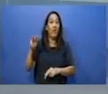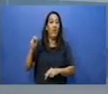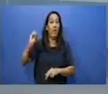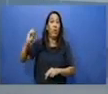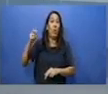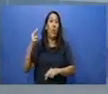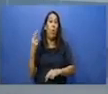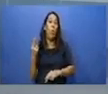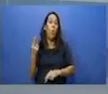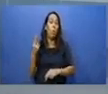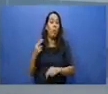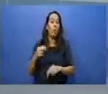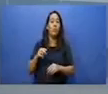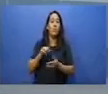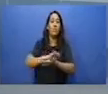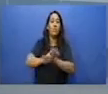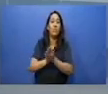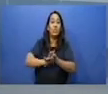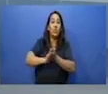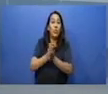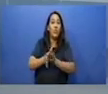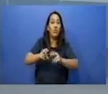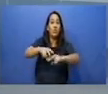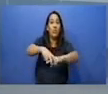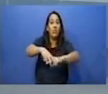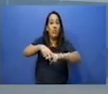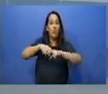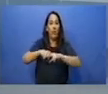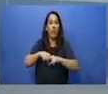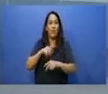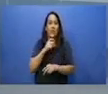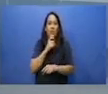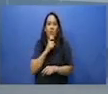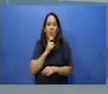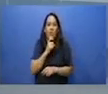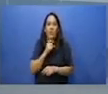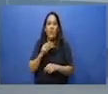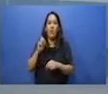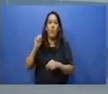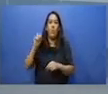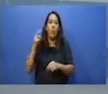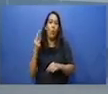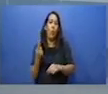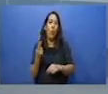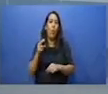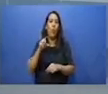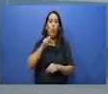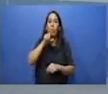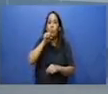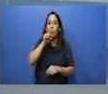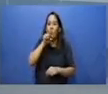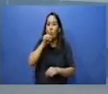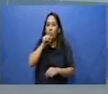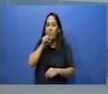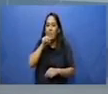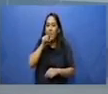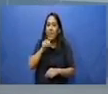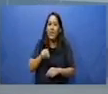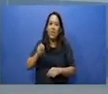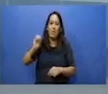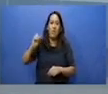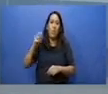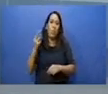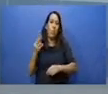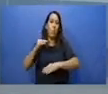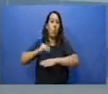né? Eu vou apagar aqui porque o meu caderno está acabando. Você continua aí na linha de baixo.